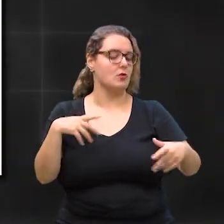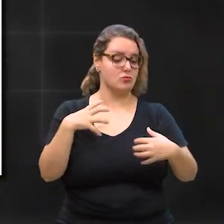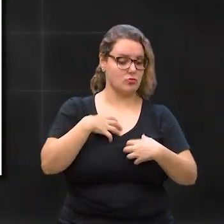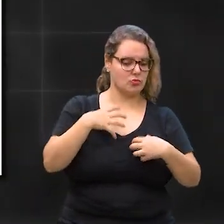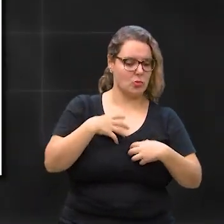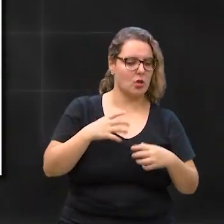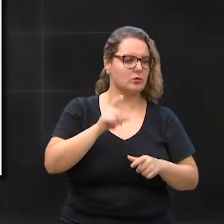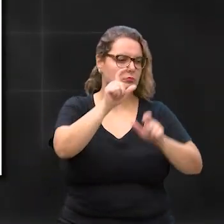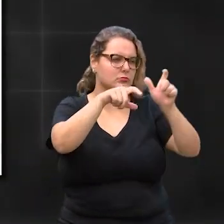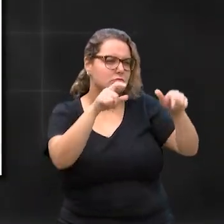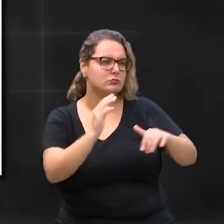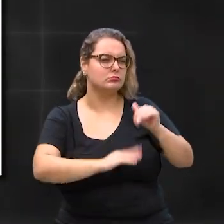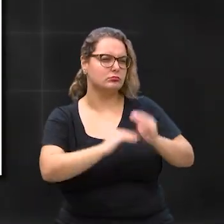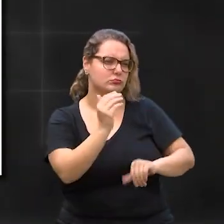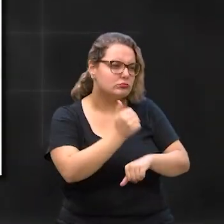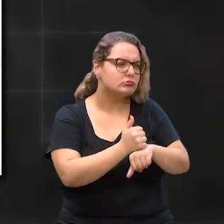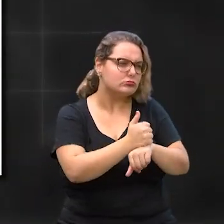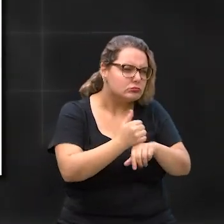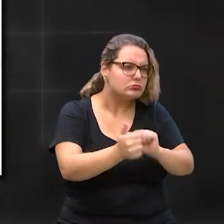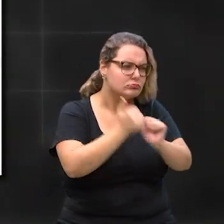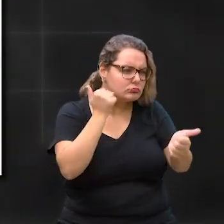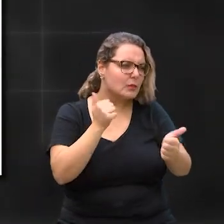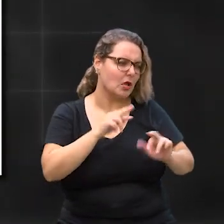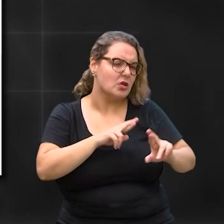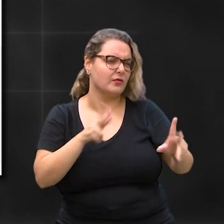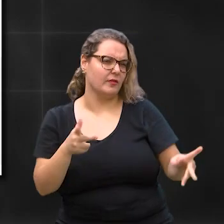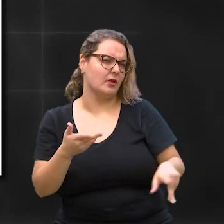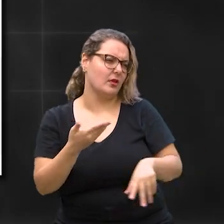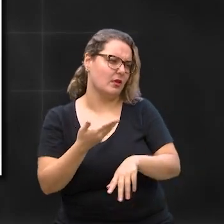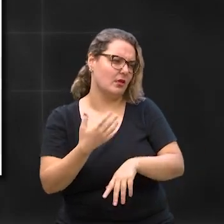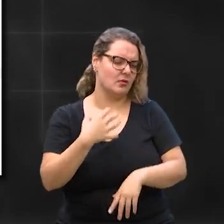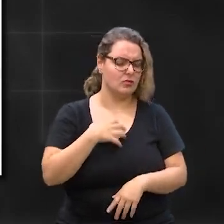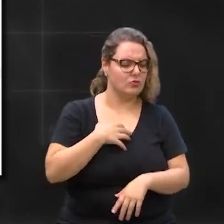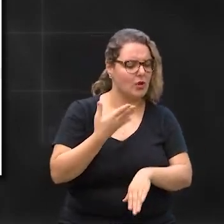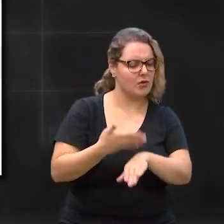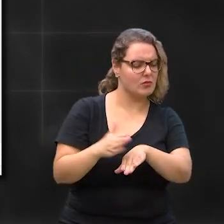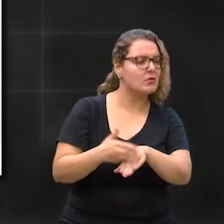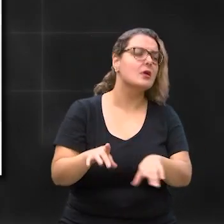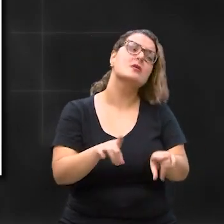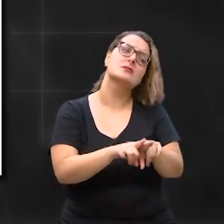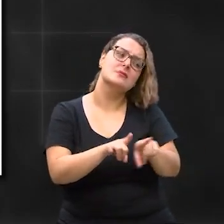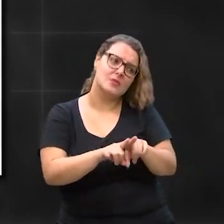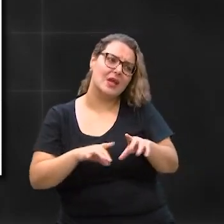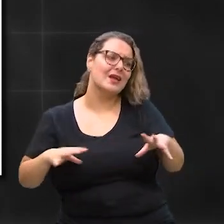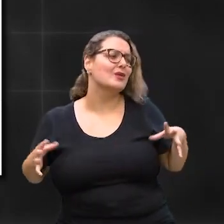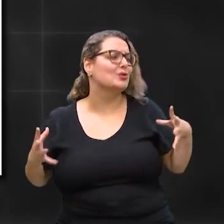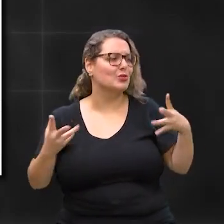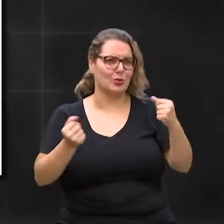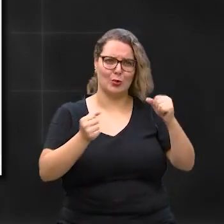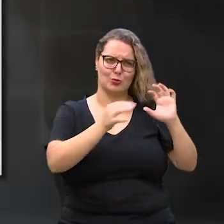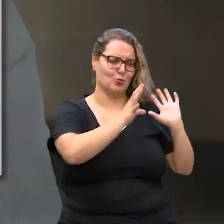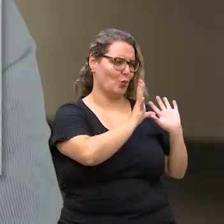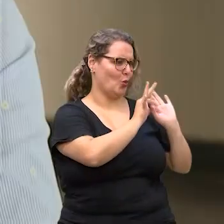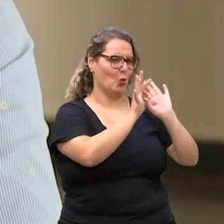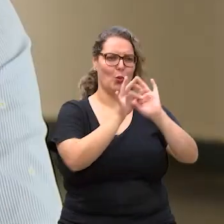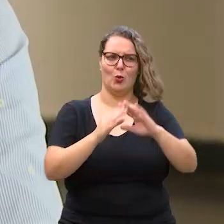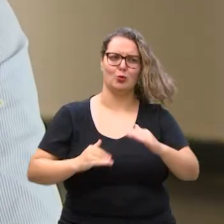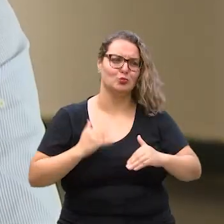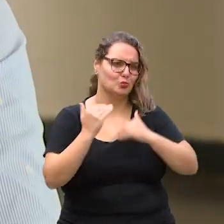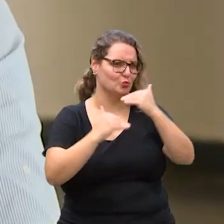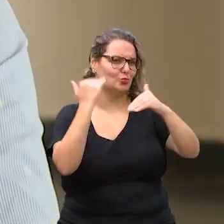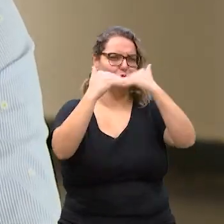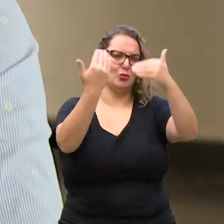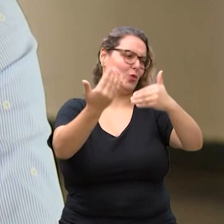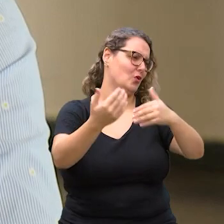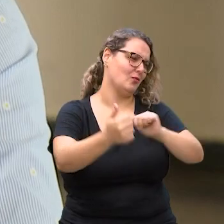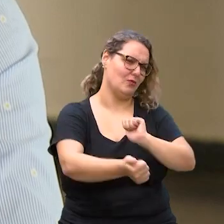a forma como os atletas eram tratados e as condições de treino eram diferentes. Então, acredito que conforme todo esse contexto do esporte foi